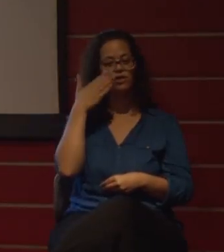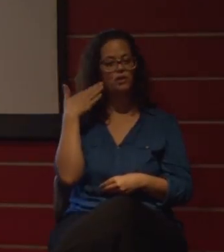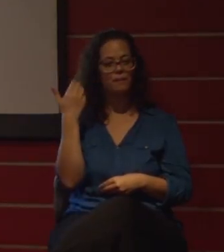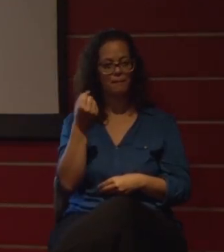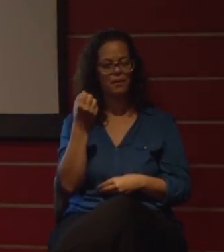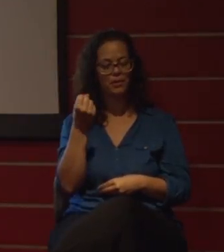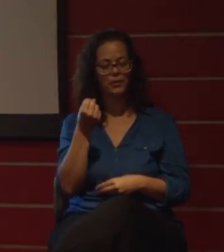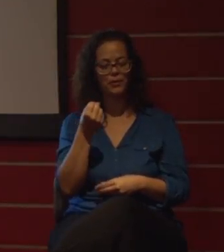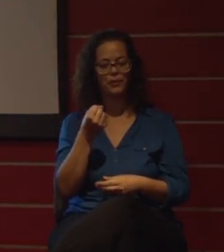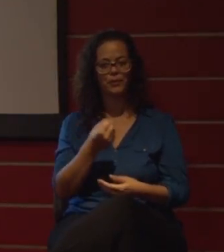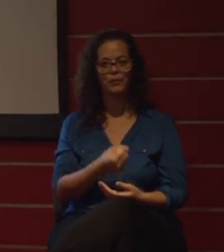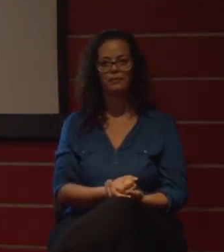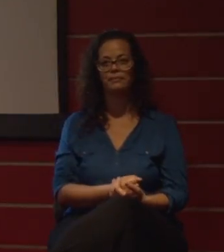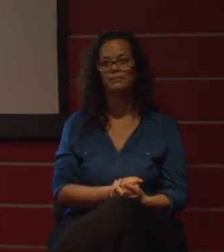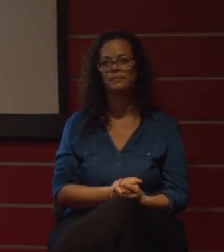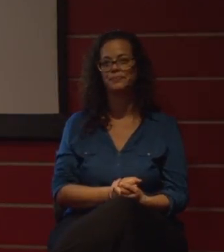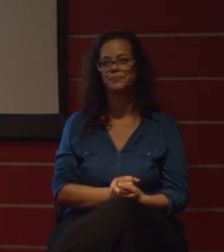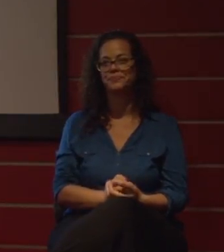Branco